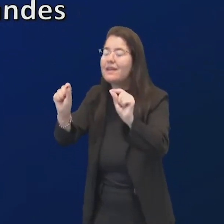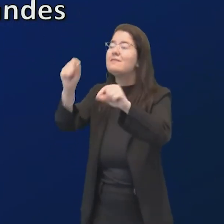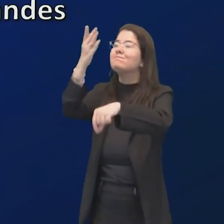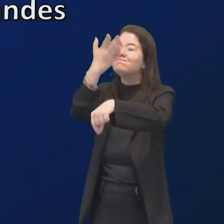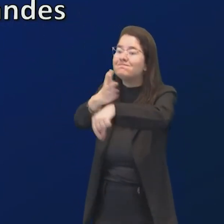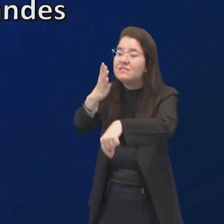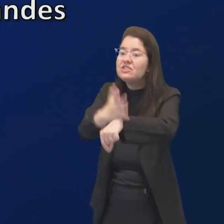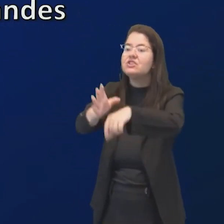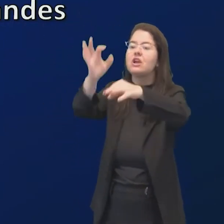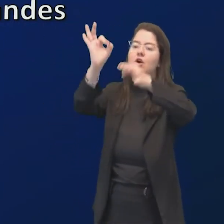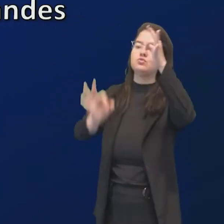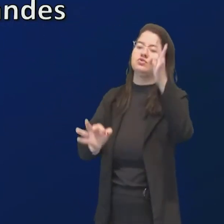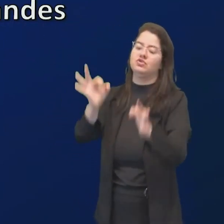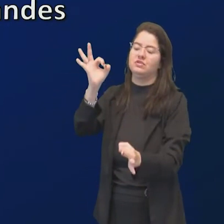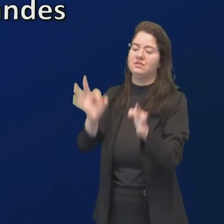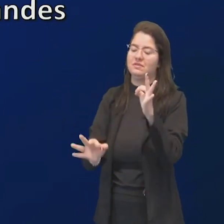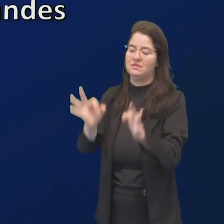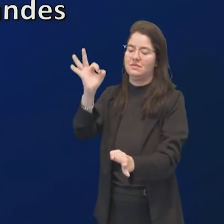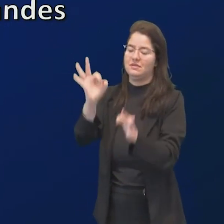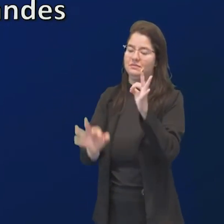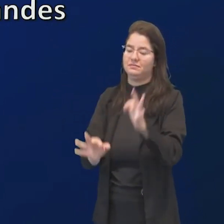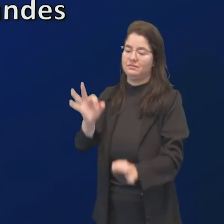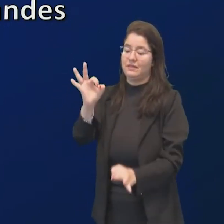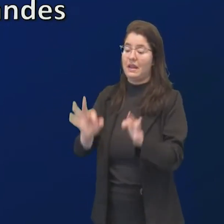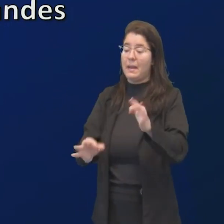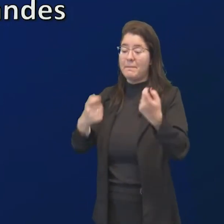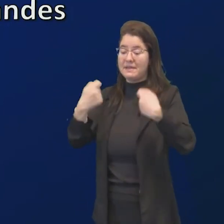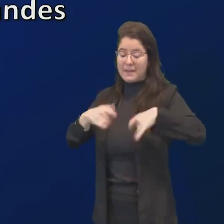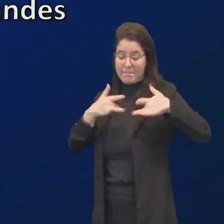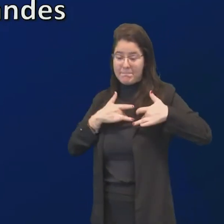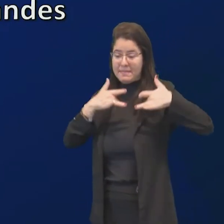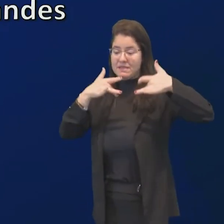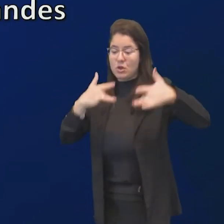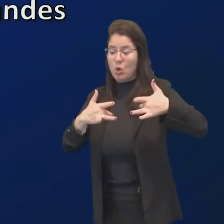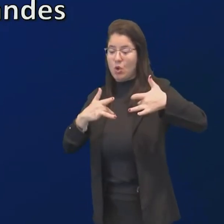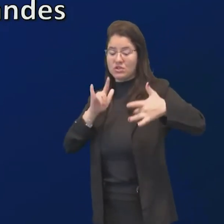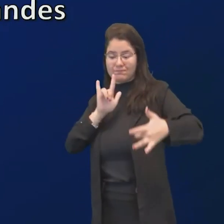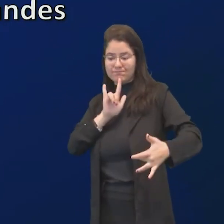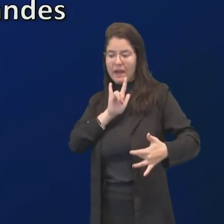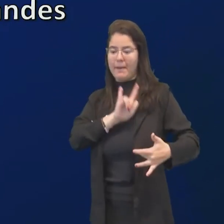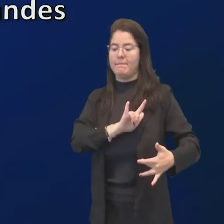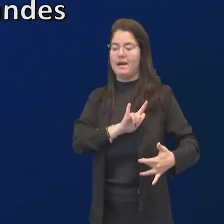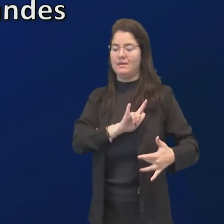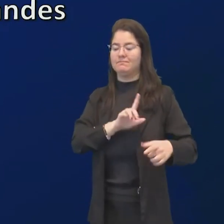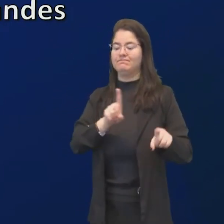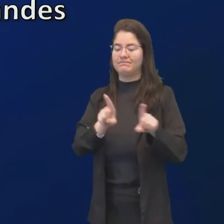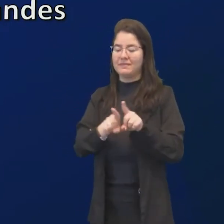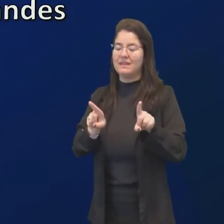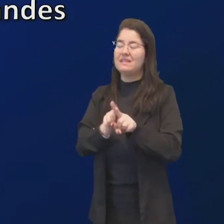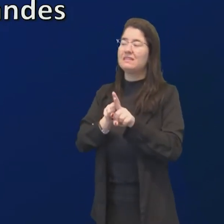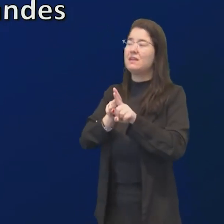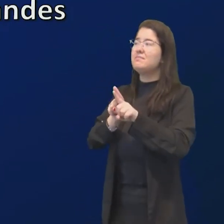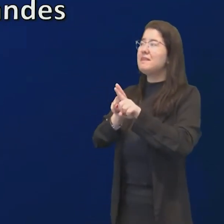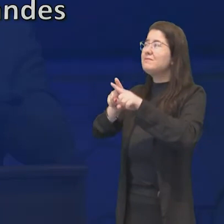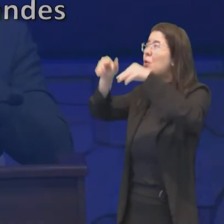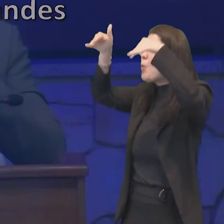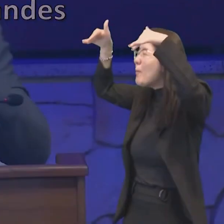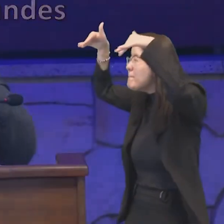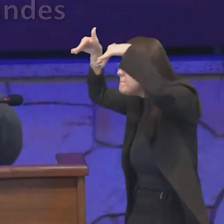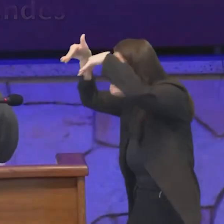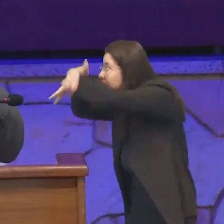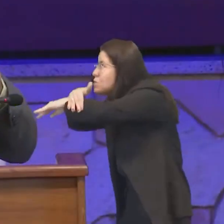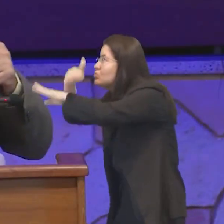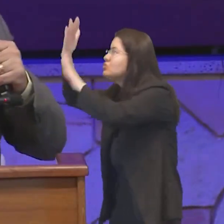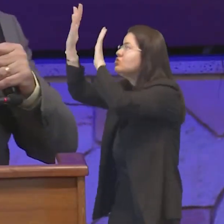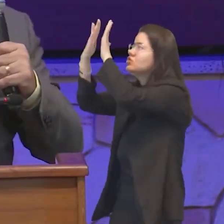pratiques a justiça, ames a misericórdia, e andes humildemente com o teu Deus. Eu